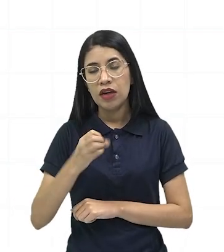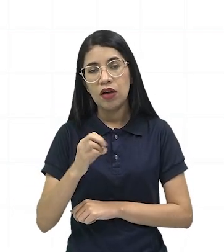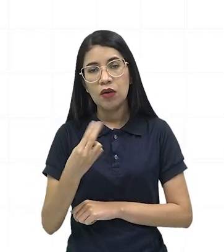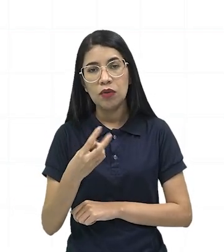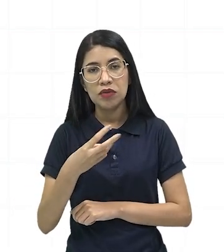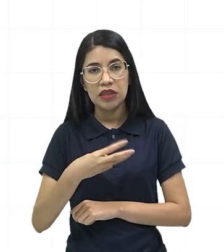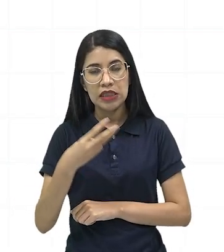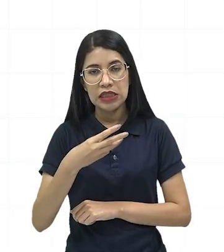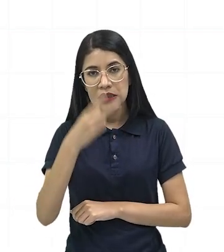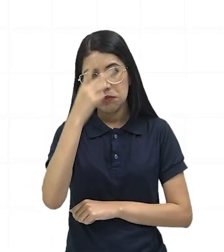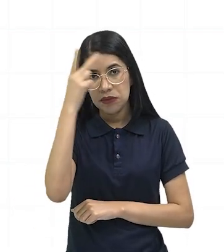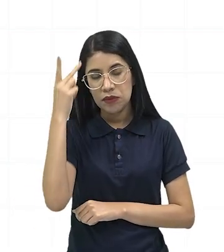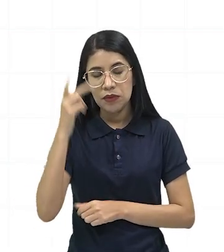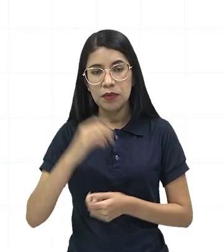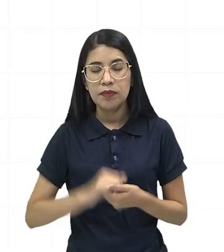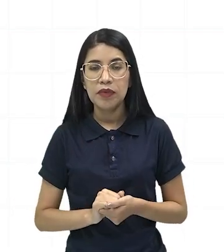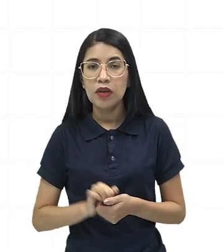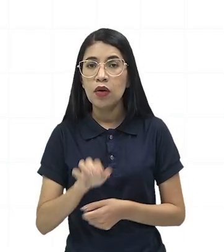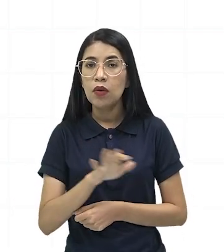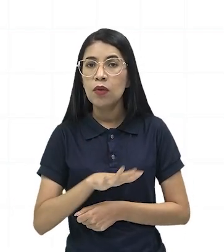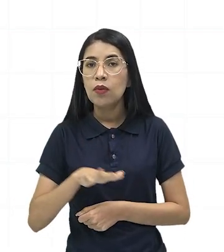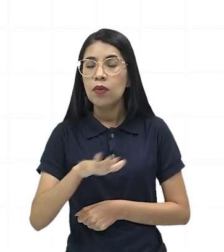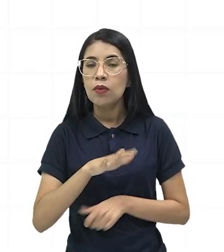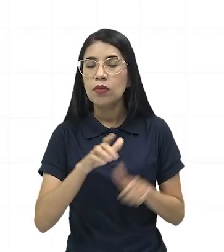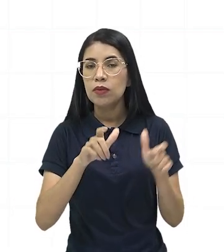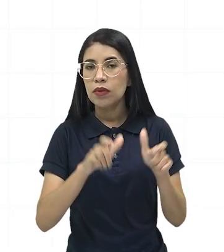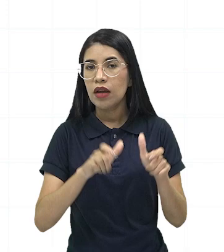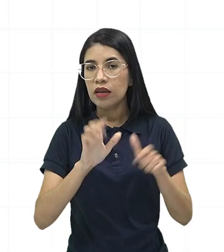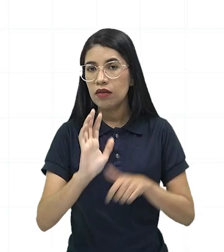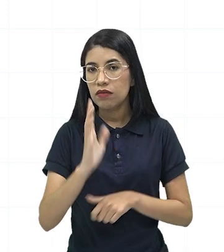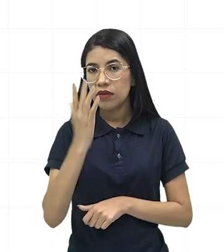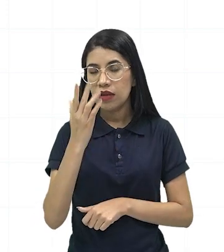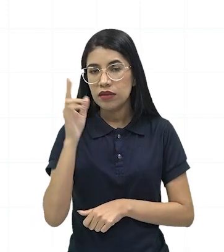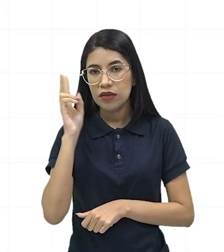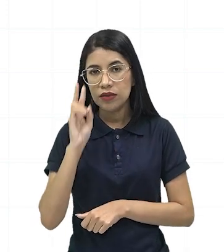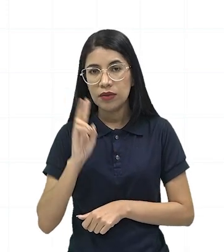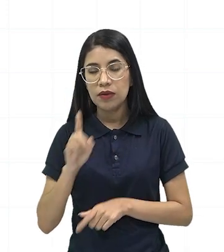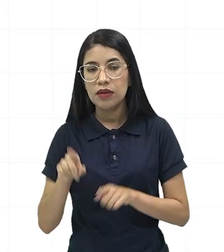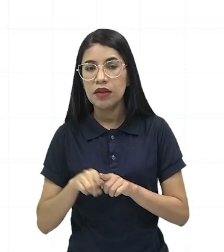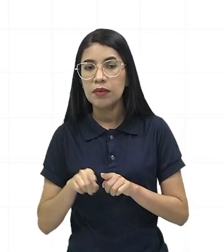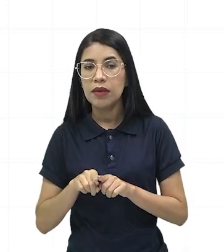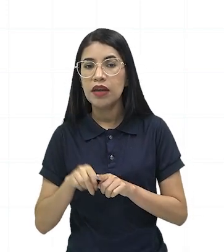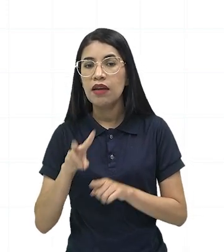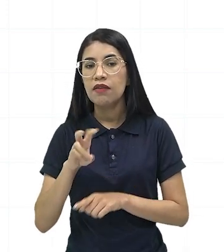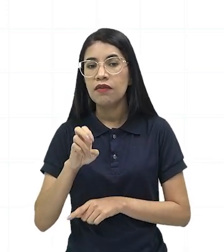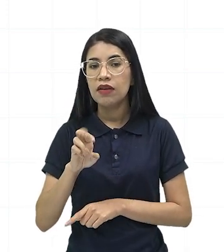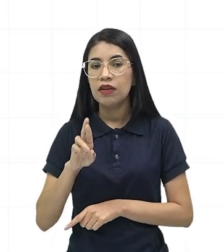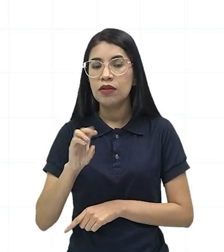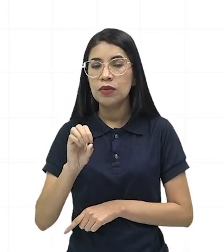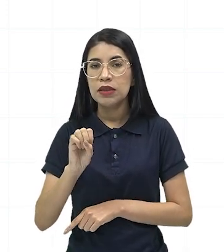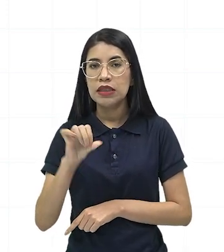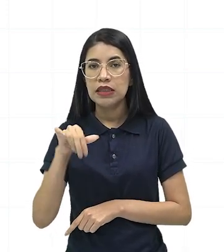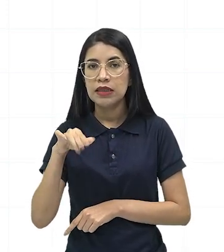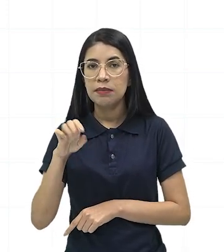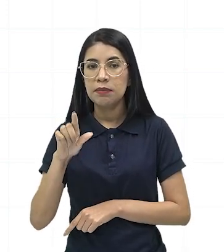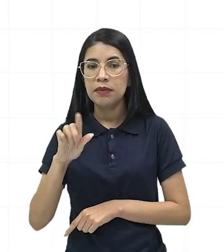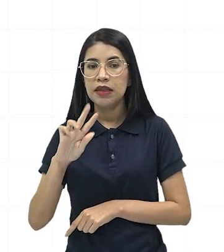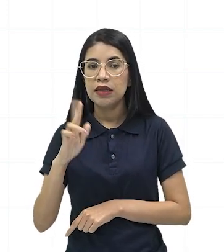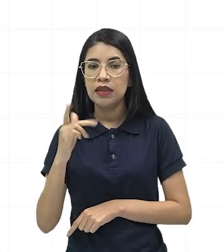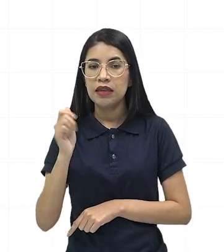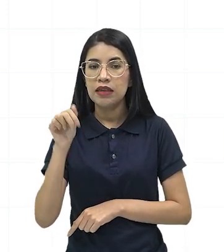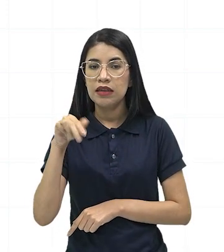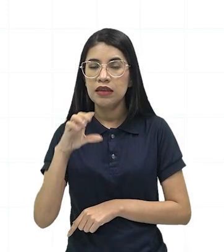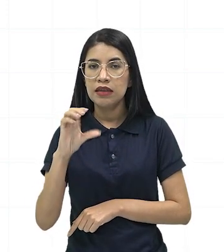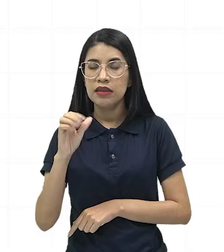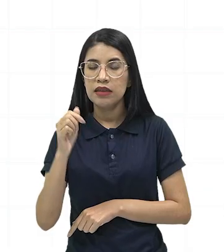os dois. O espaço onde ocorre a história. A verossimilhança, que é aquilo que é possível dentro de uma